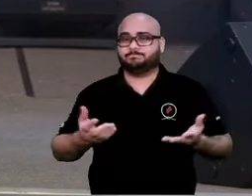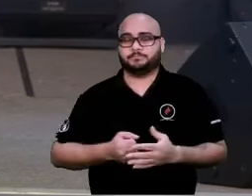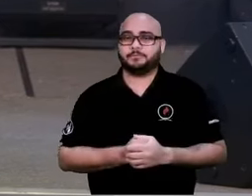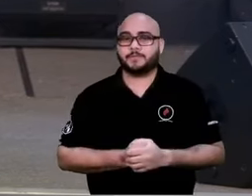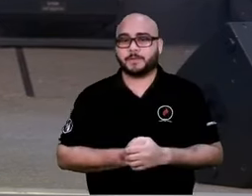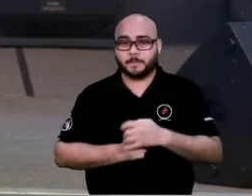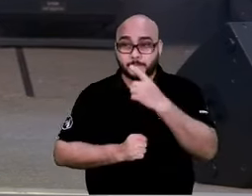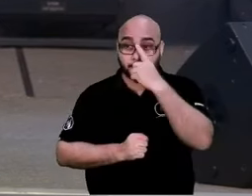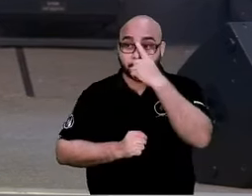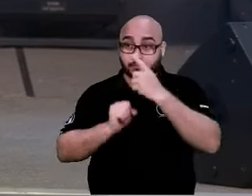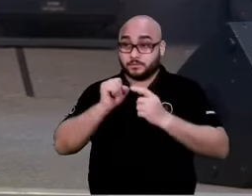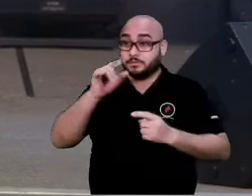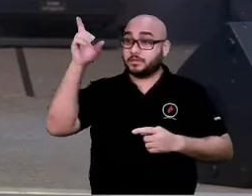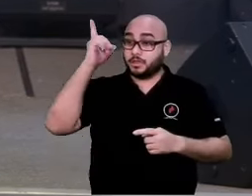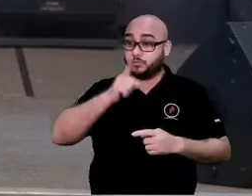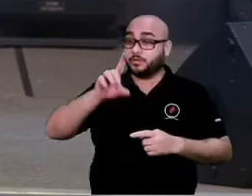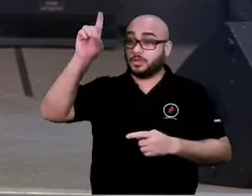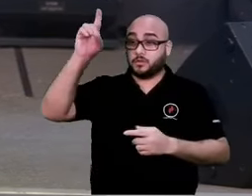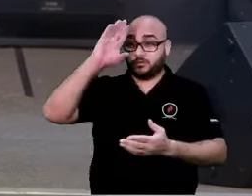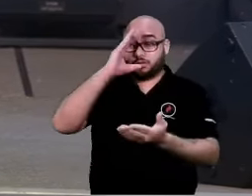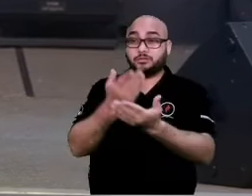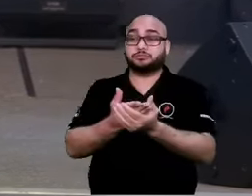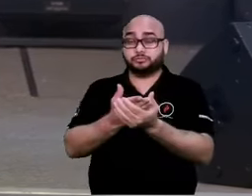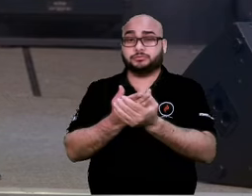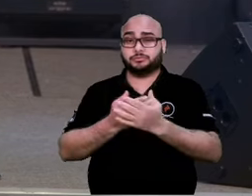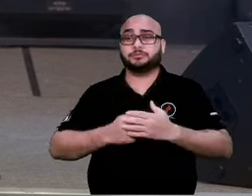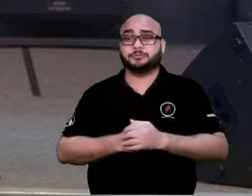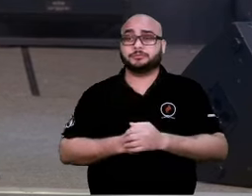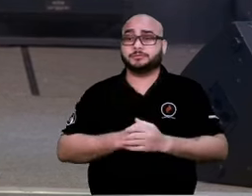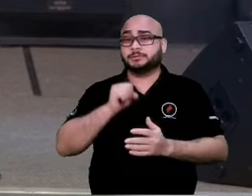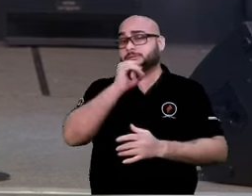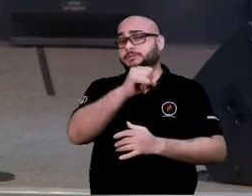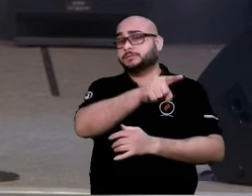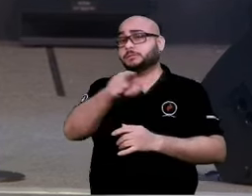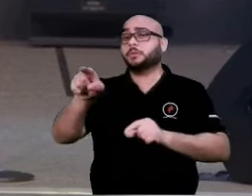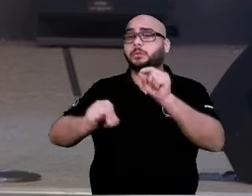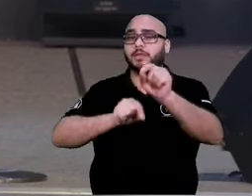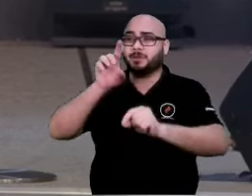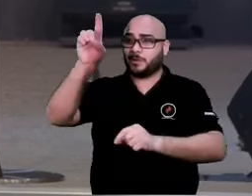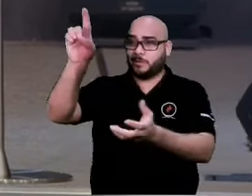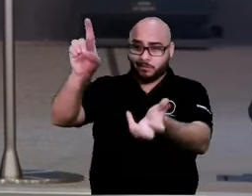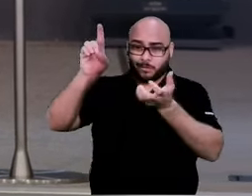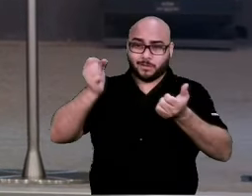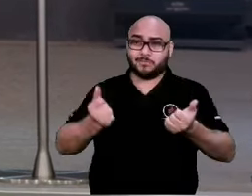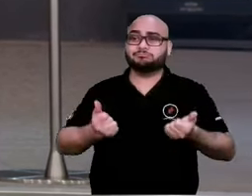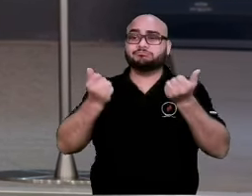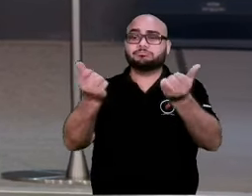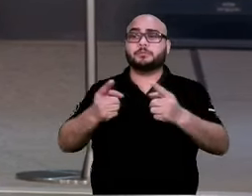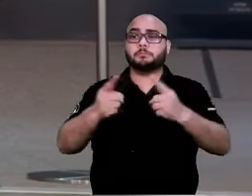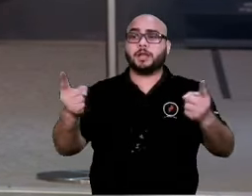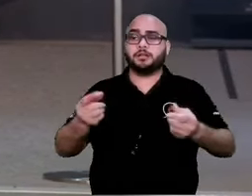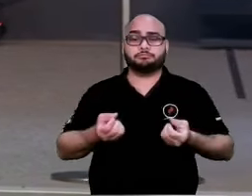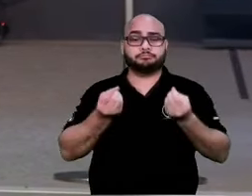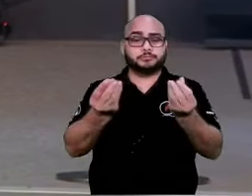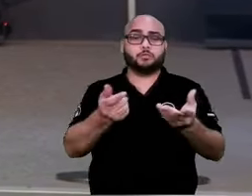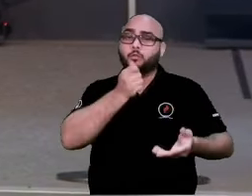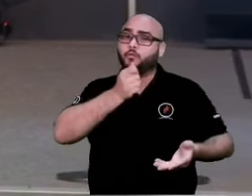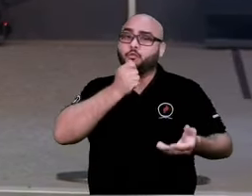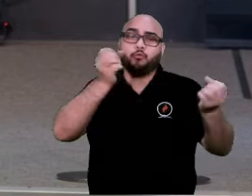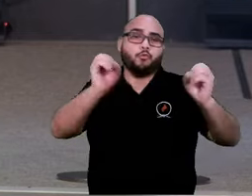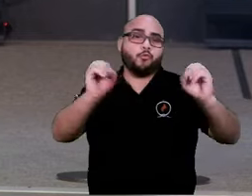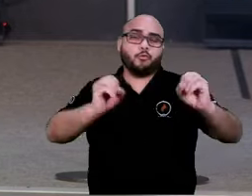Você consegue confiar no caráter de Deus quando você queria que Deus tirasse e Deus deixa? Você consegue chegar nesse lugar e dizer: